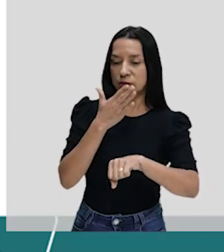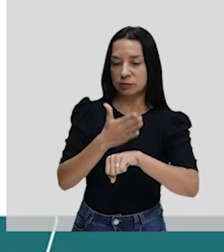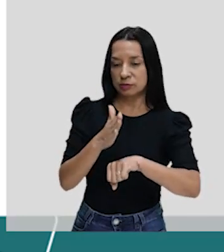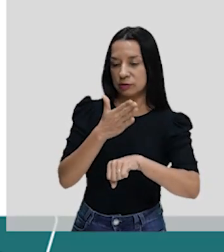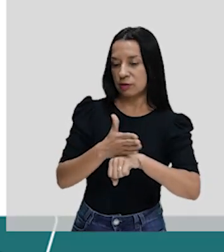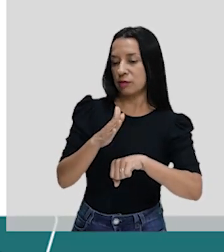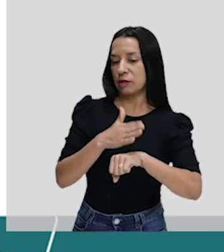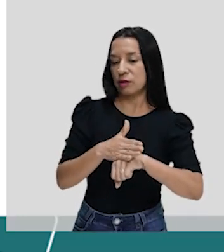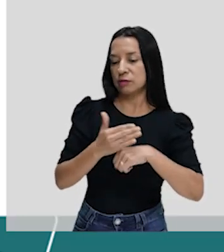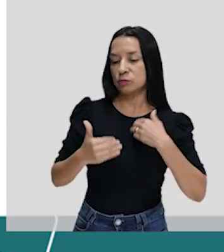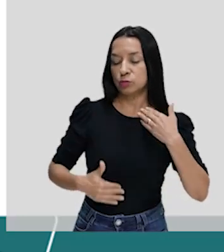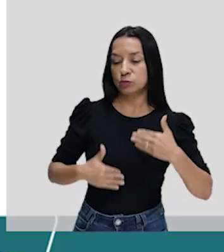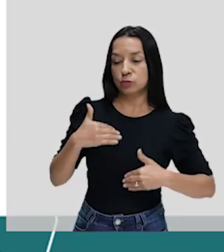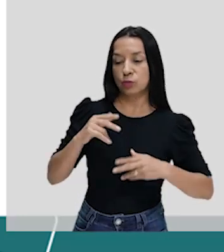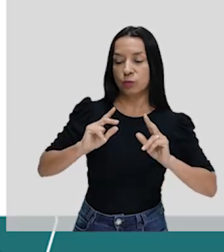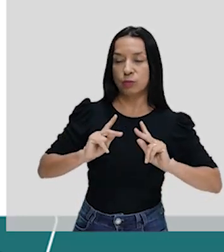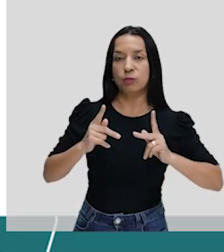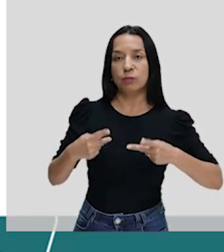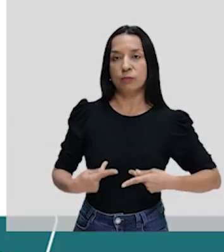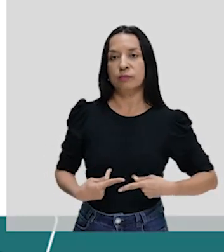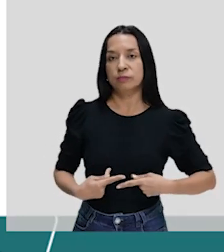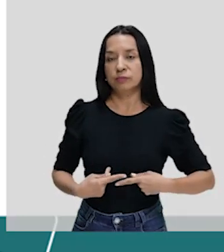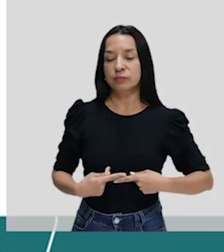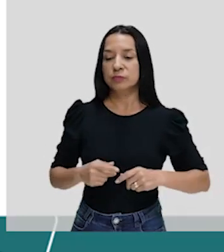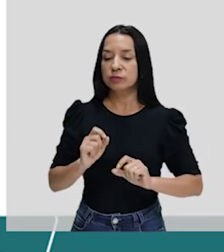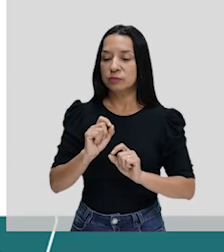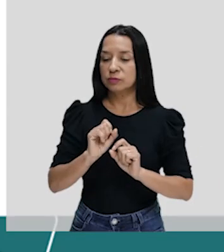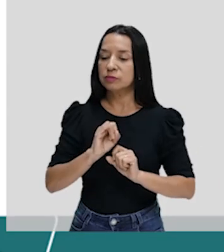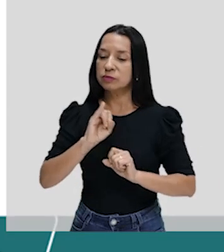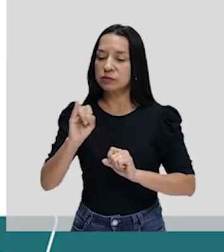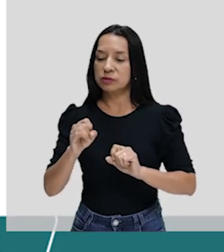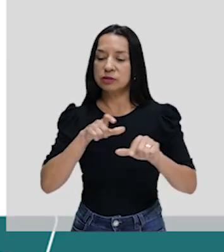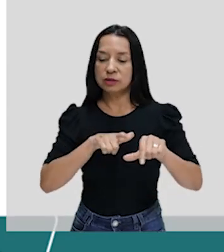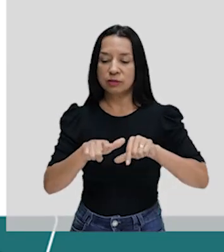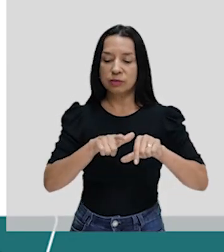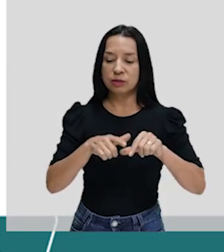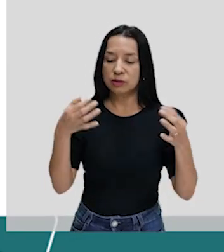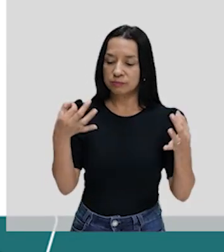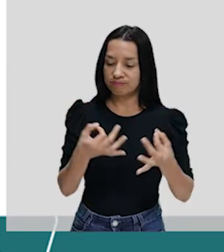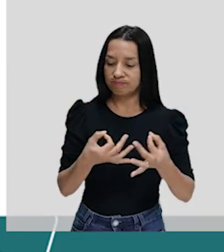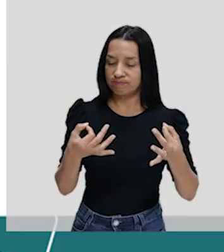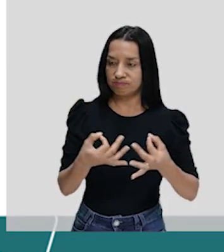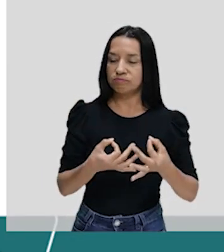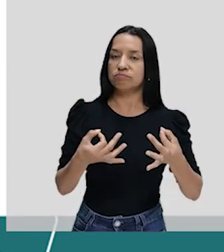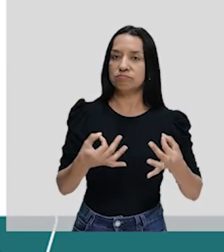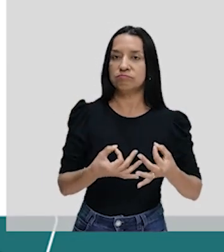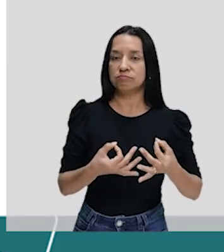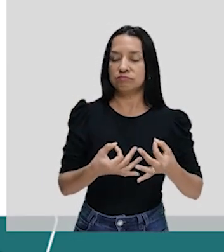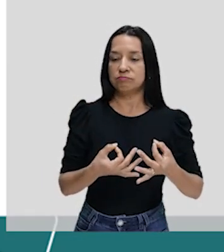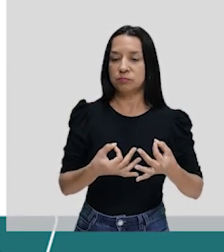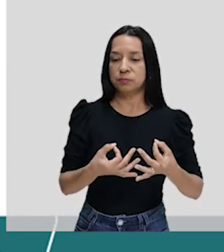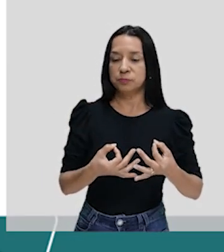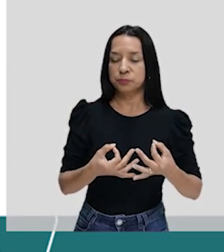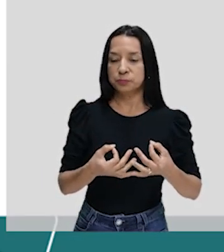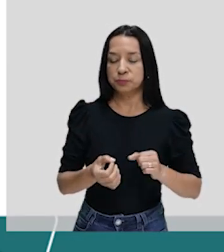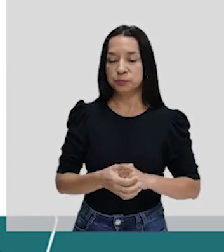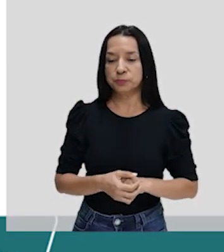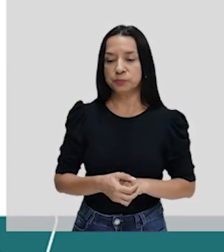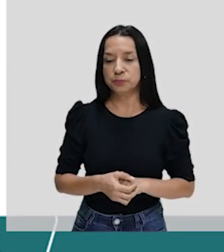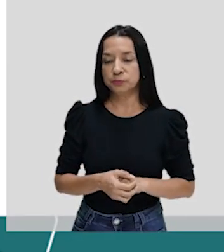trabalhadas no organismo humano e que, se forem trabalhadas de forma racional, de forma